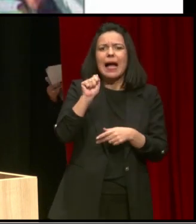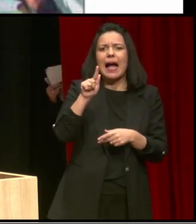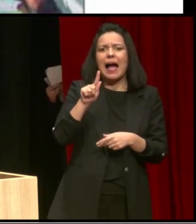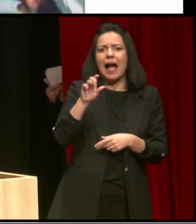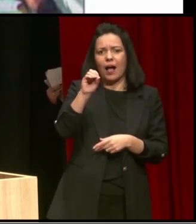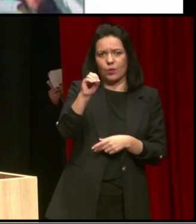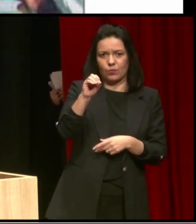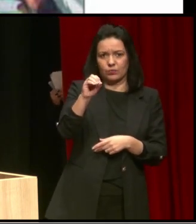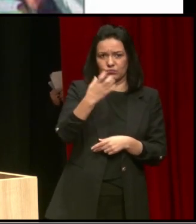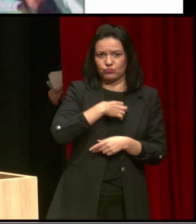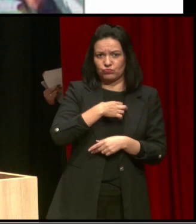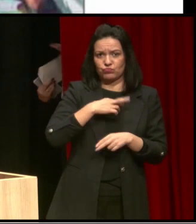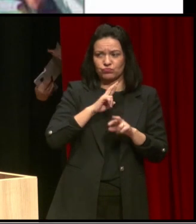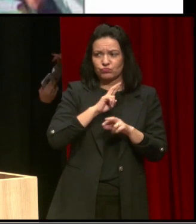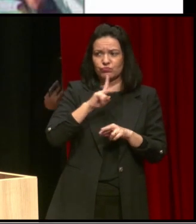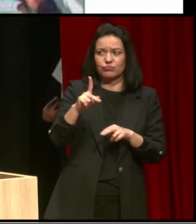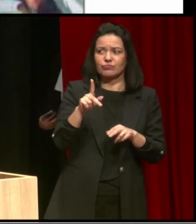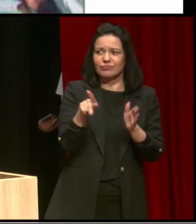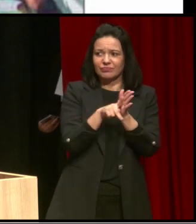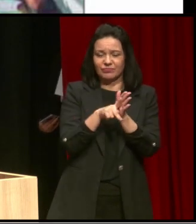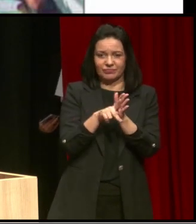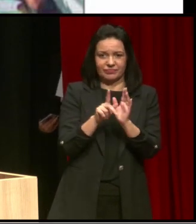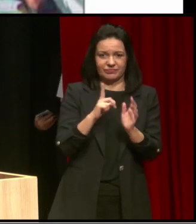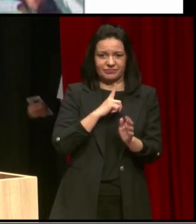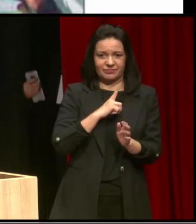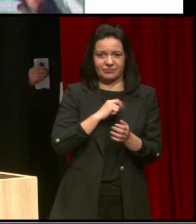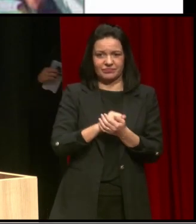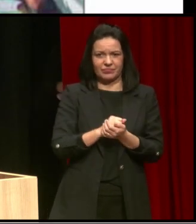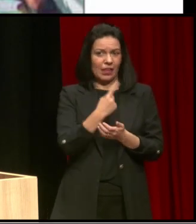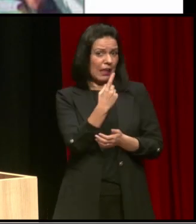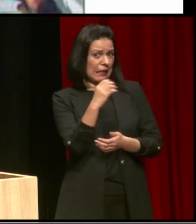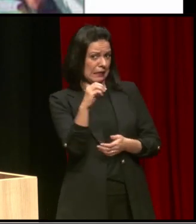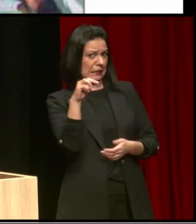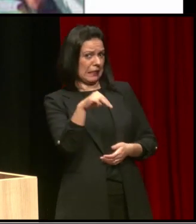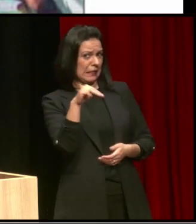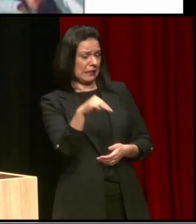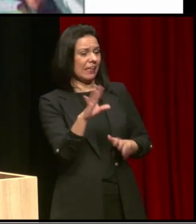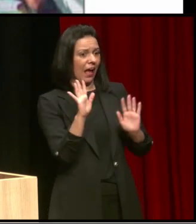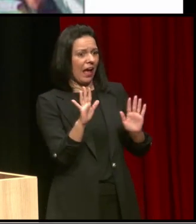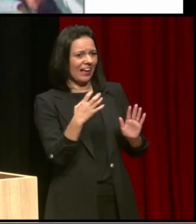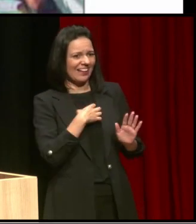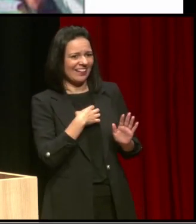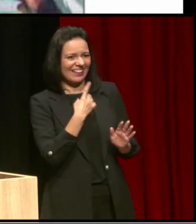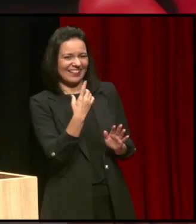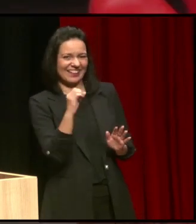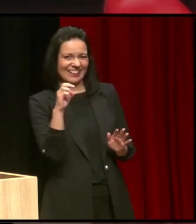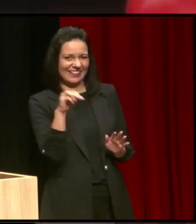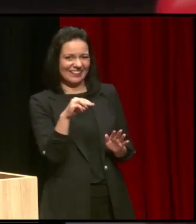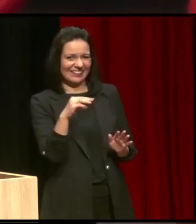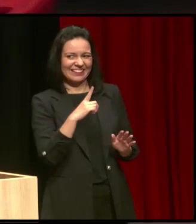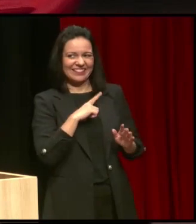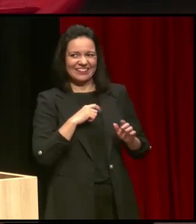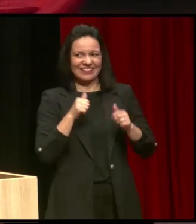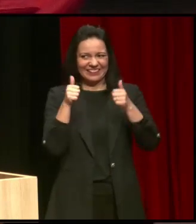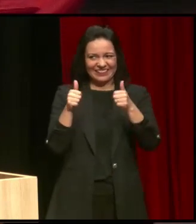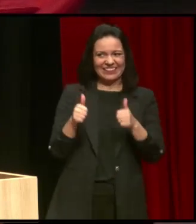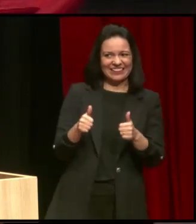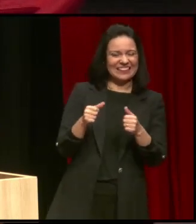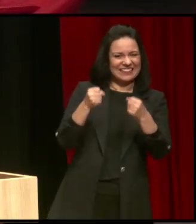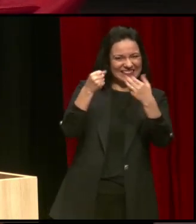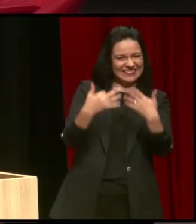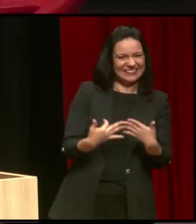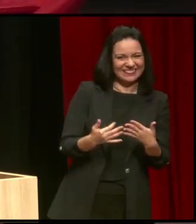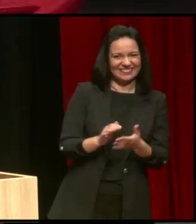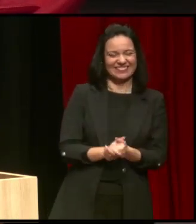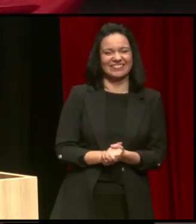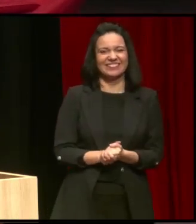Bom, deixa eu dizer uma coisa para vocês aqui, já 10 minutos, o pessoal está me botando num lugar aqui, então